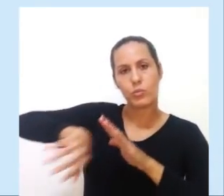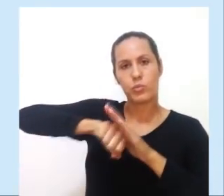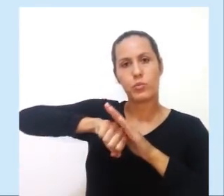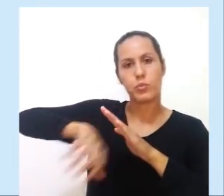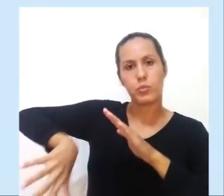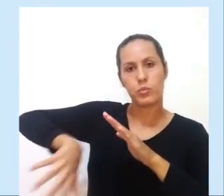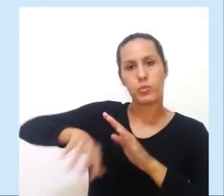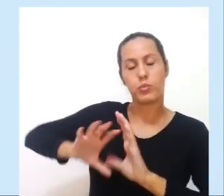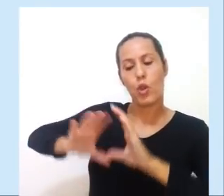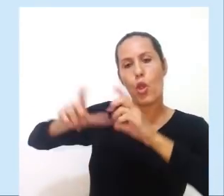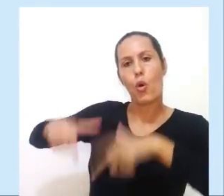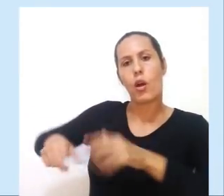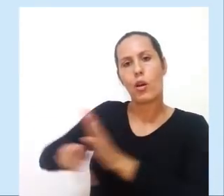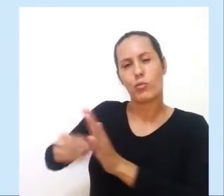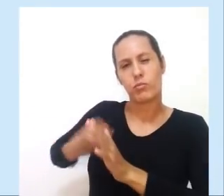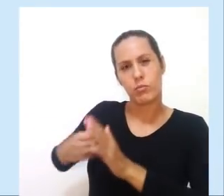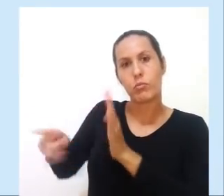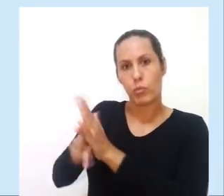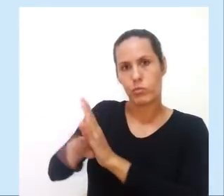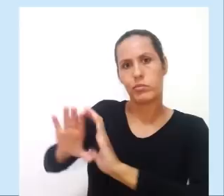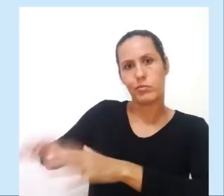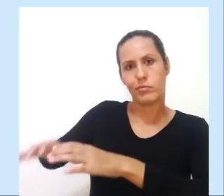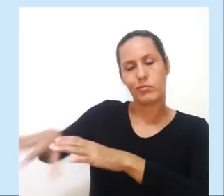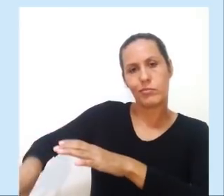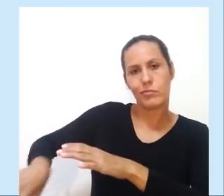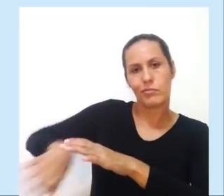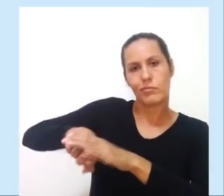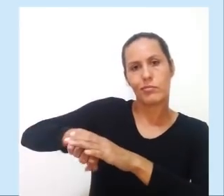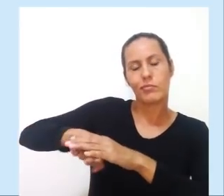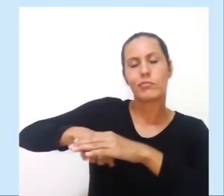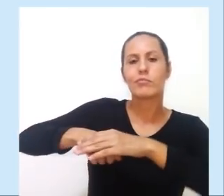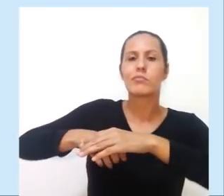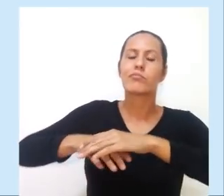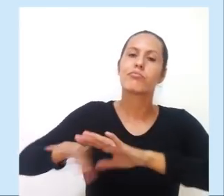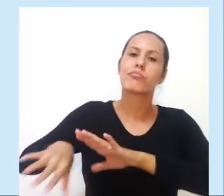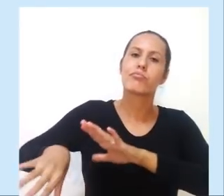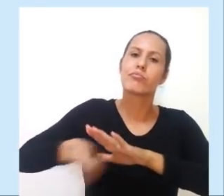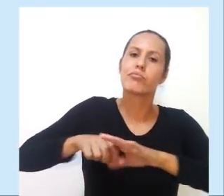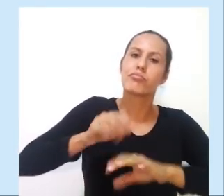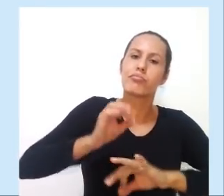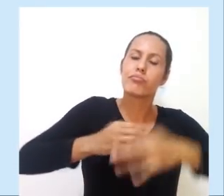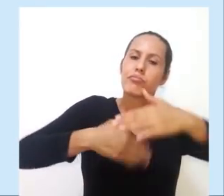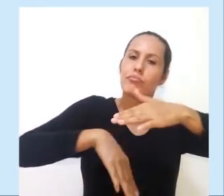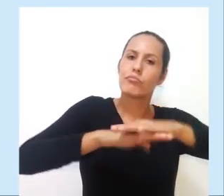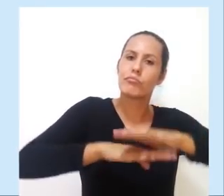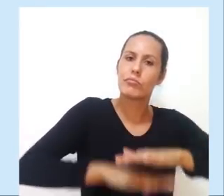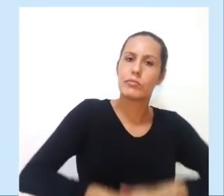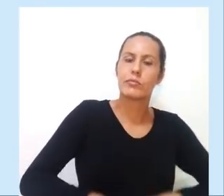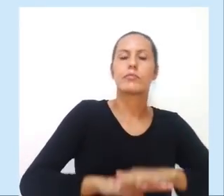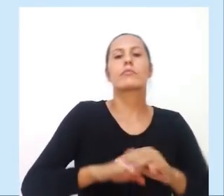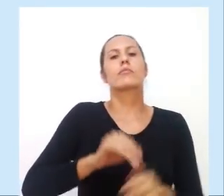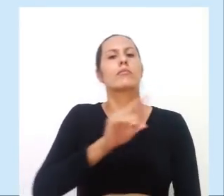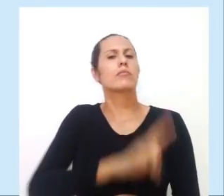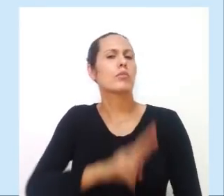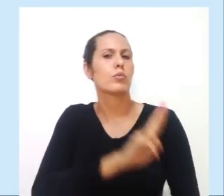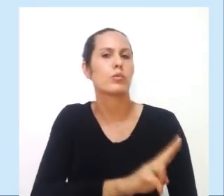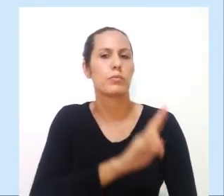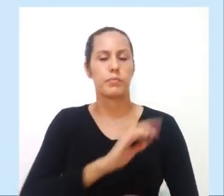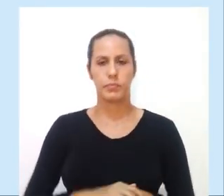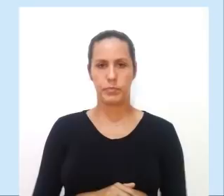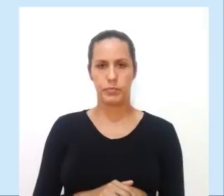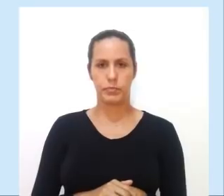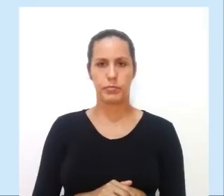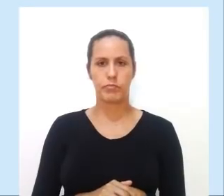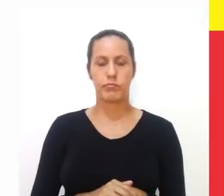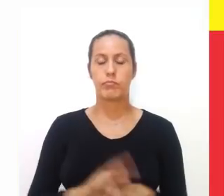de nuclear e através dessa ação eles conseguem extrair e armazenar energia para